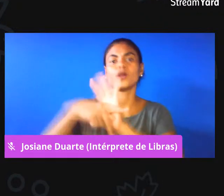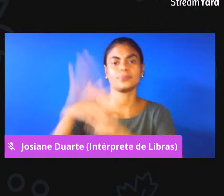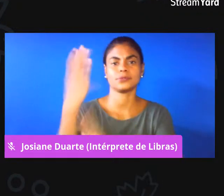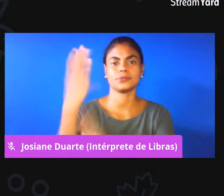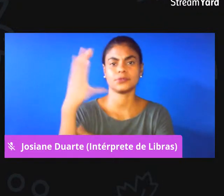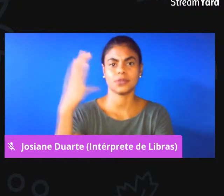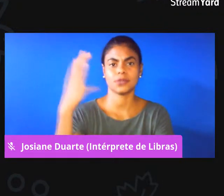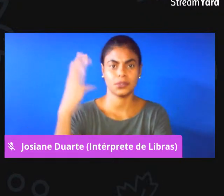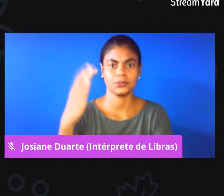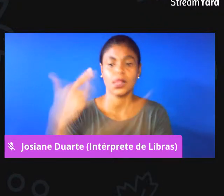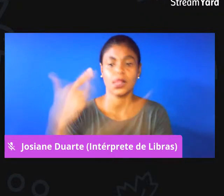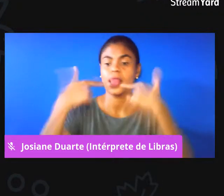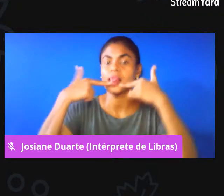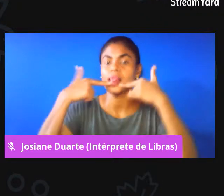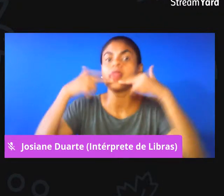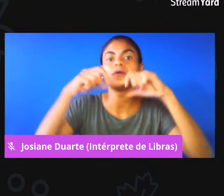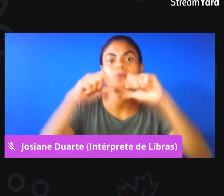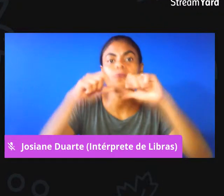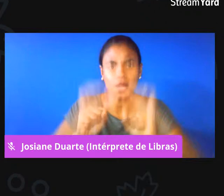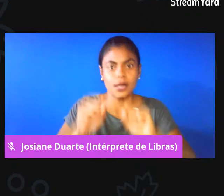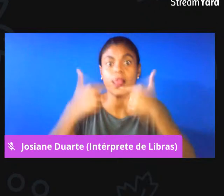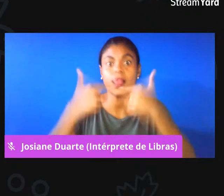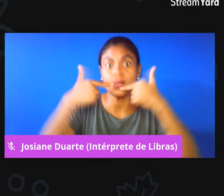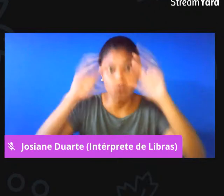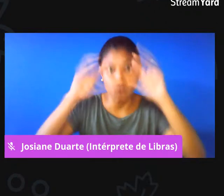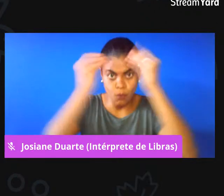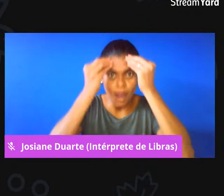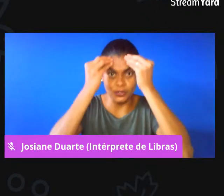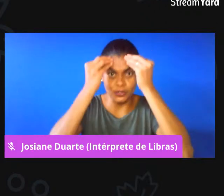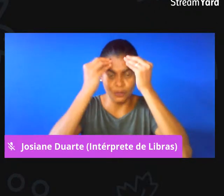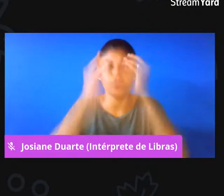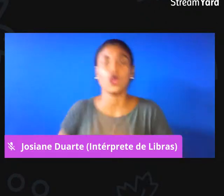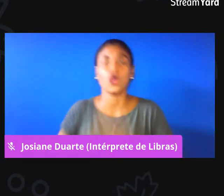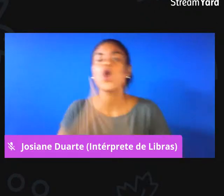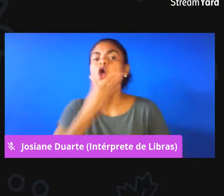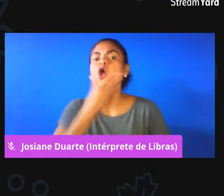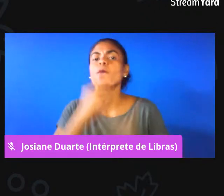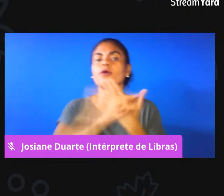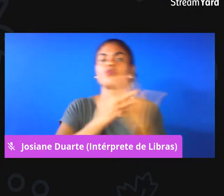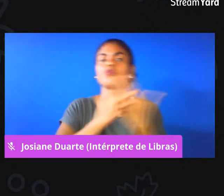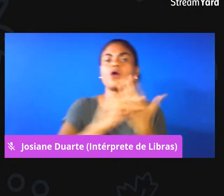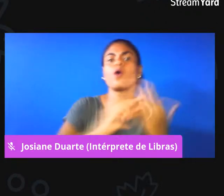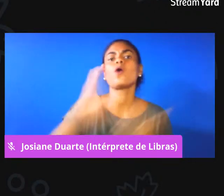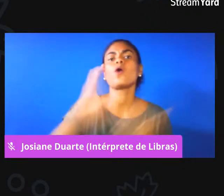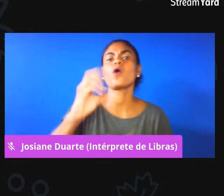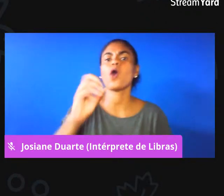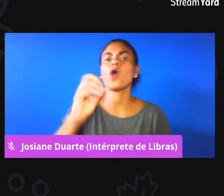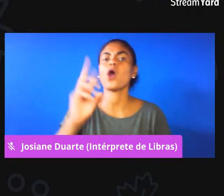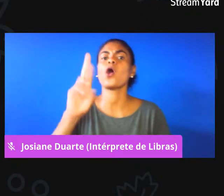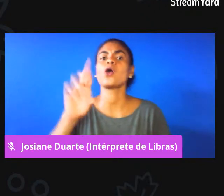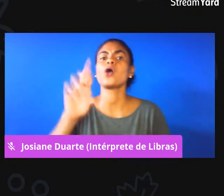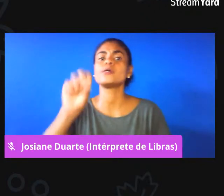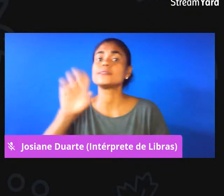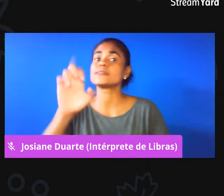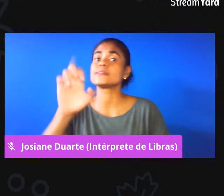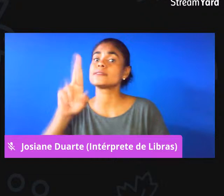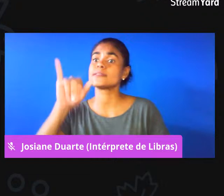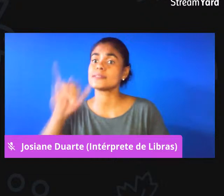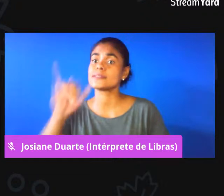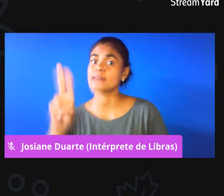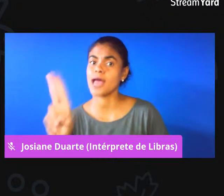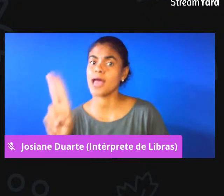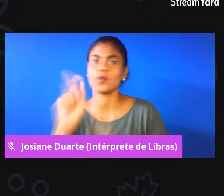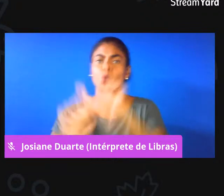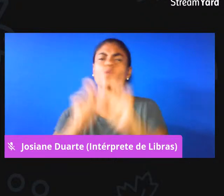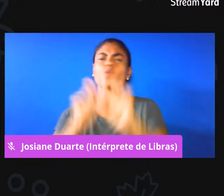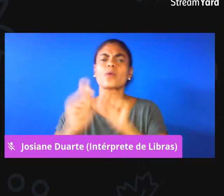Para Cosério, a lexicologia é o ramo da linguística que estuda a estrutura do vocabulário da língua, sua